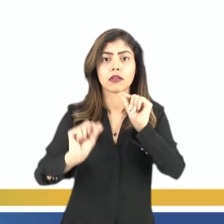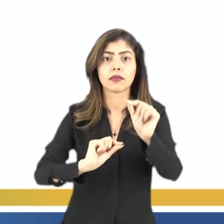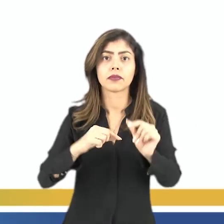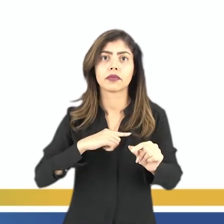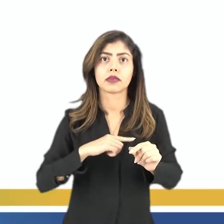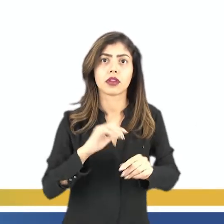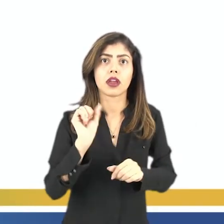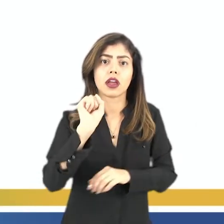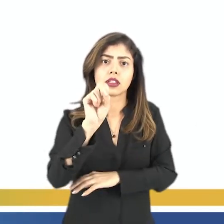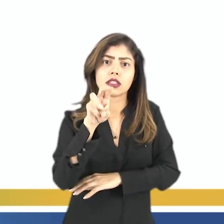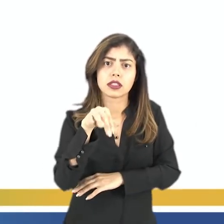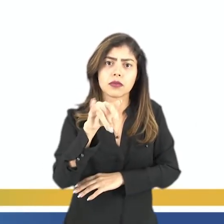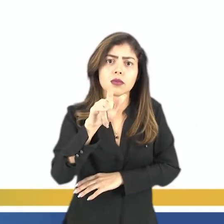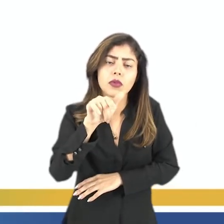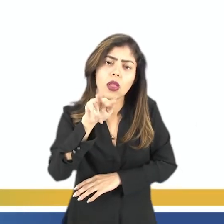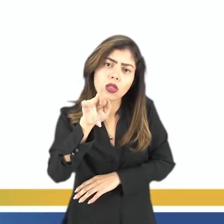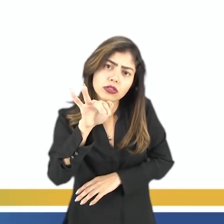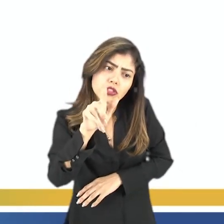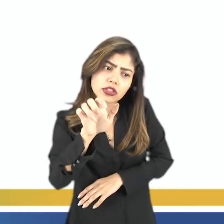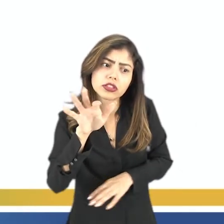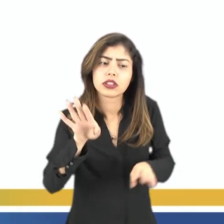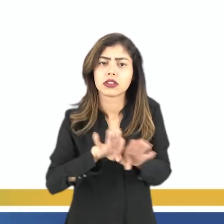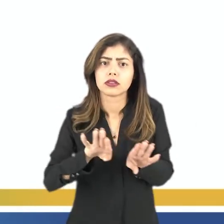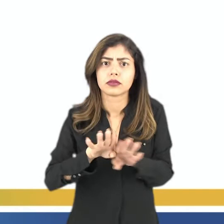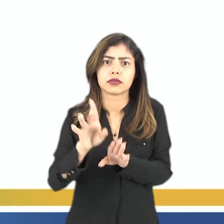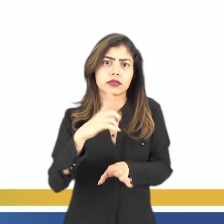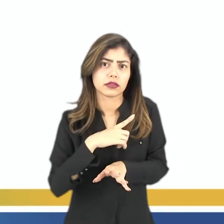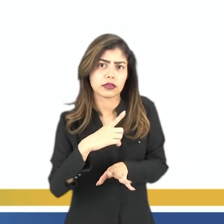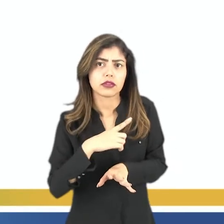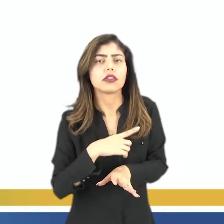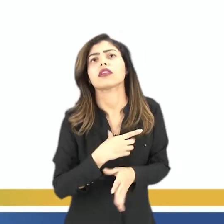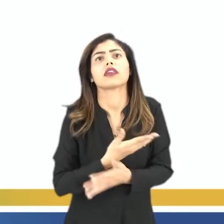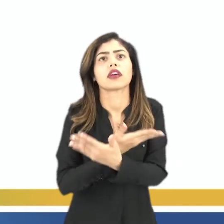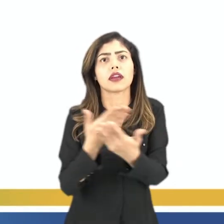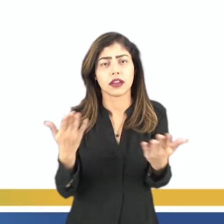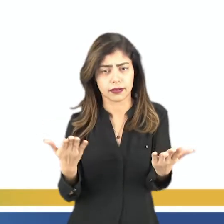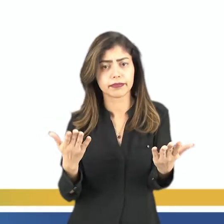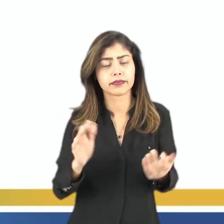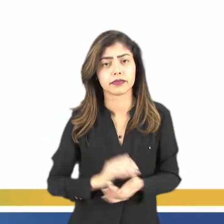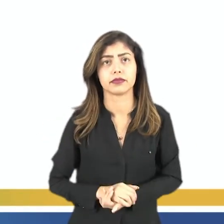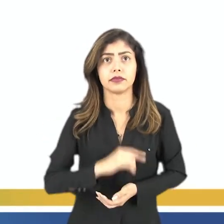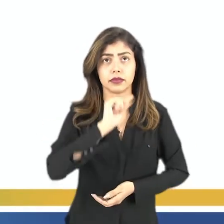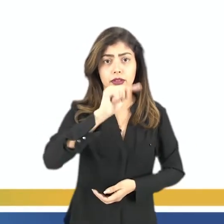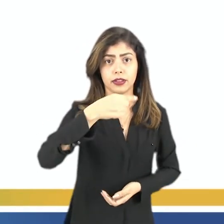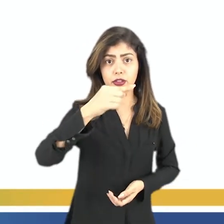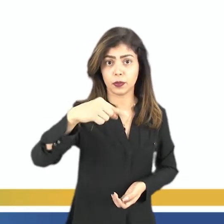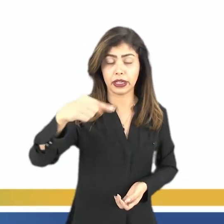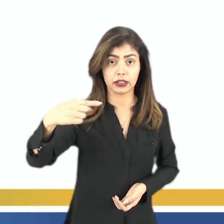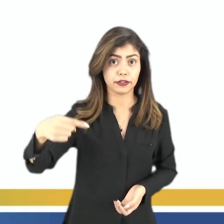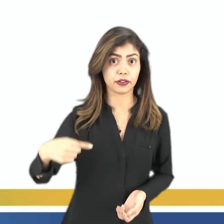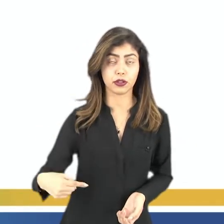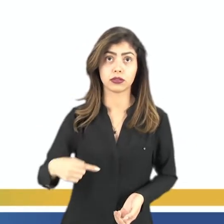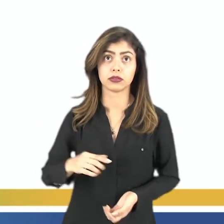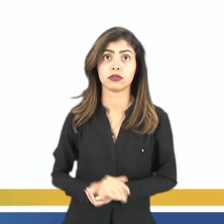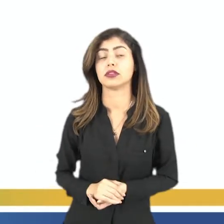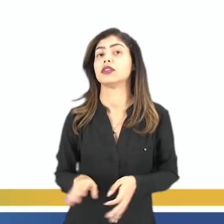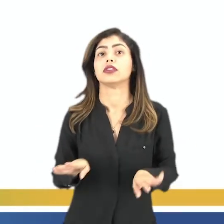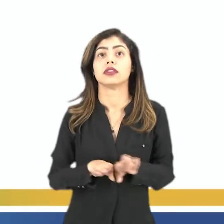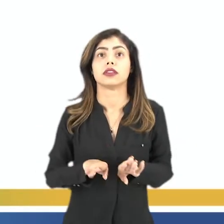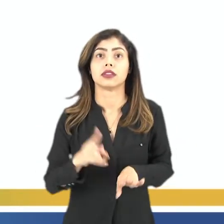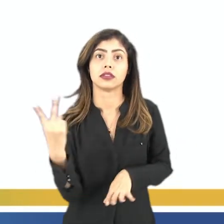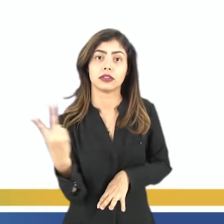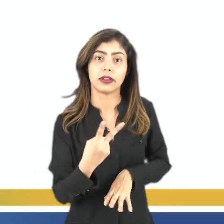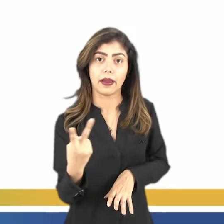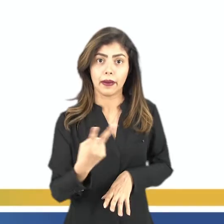simbologia dos indutores aí é como se fosse uma molinha mesmo, o desenho de uma mola, tá bom? Então, mais dois componentes aí,